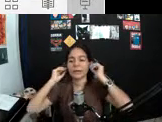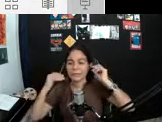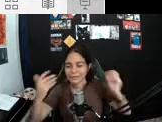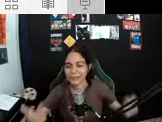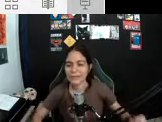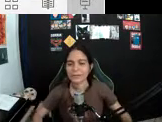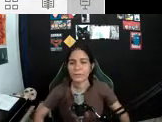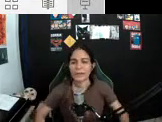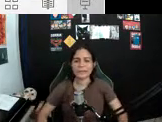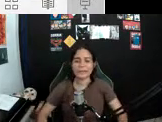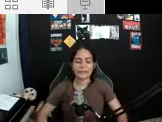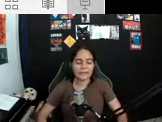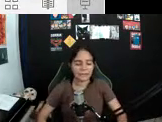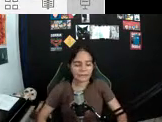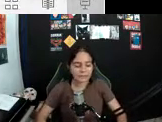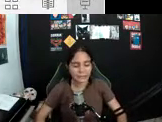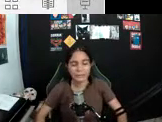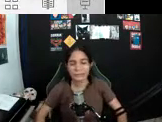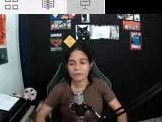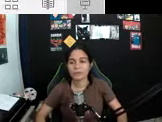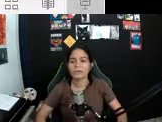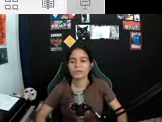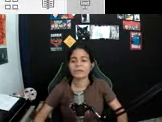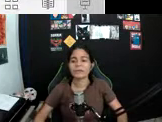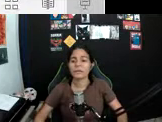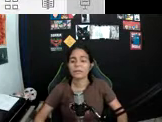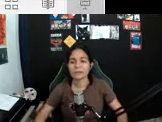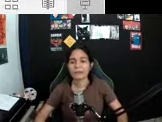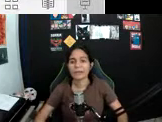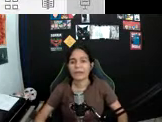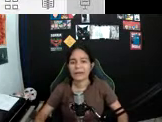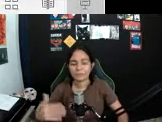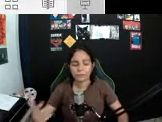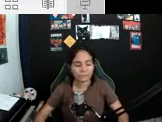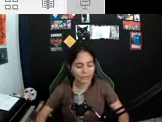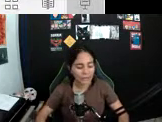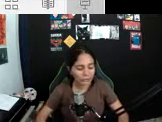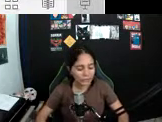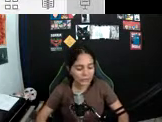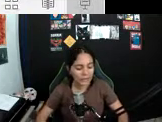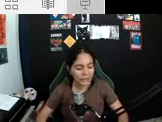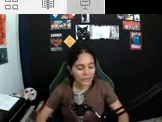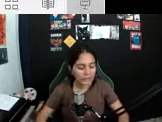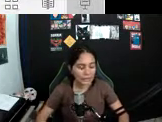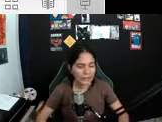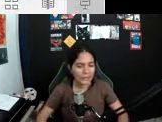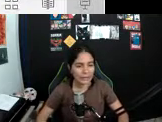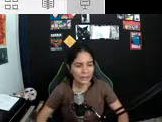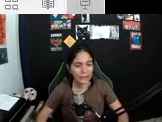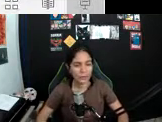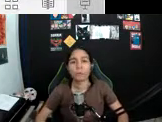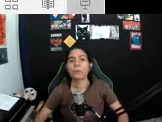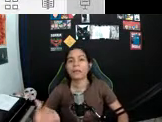Então, se resguarde, né, em certas situações, para que você não acabe tendo ali